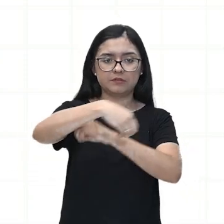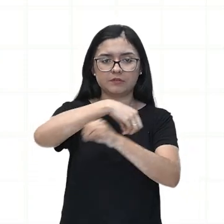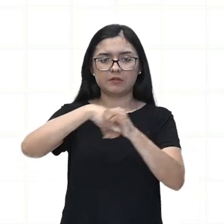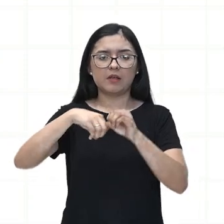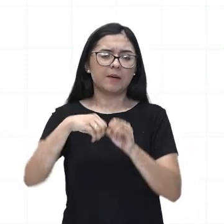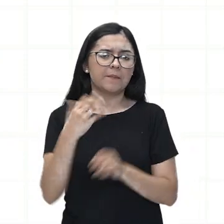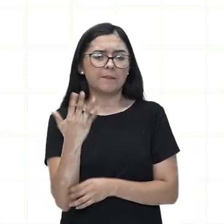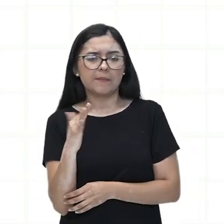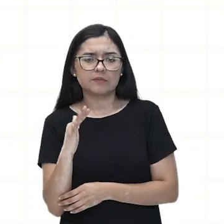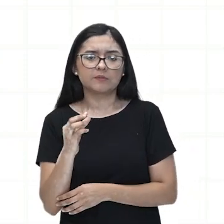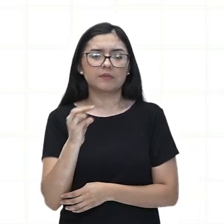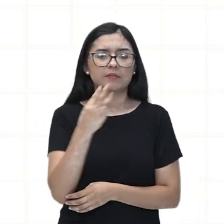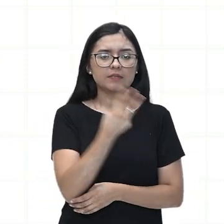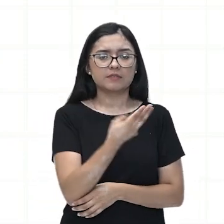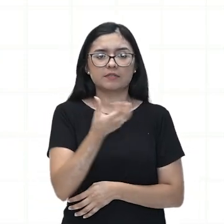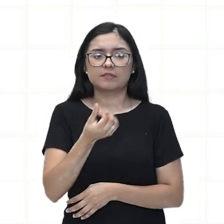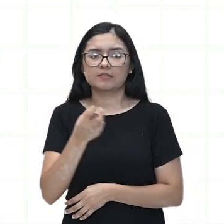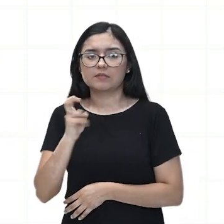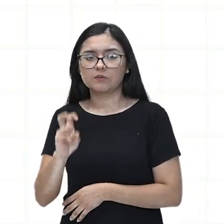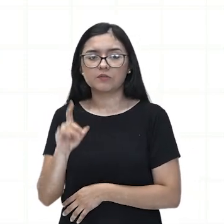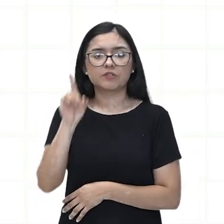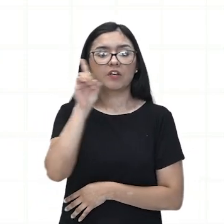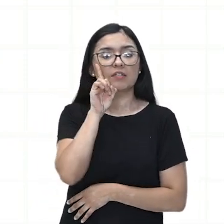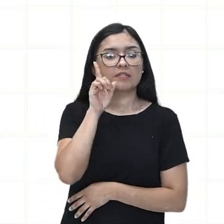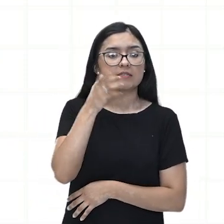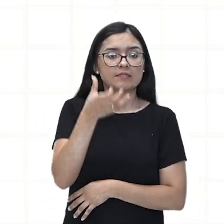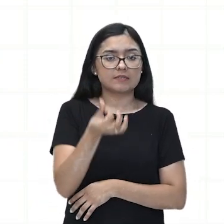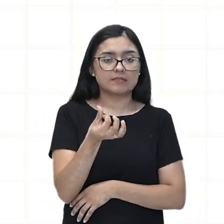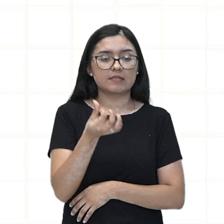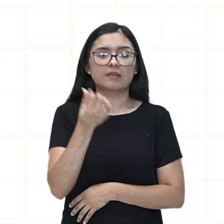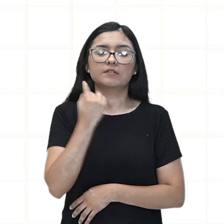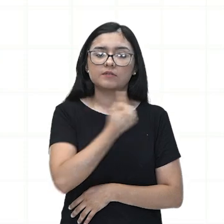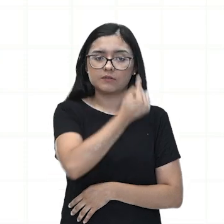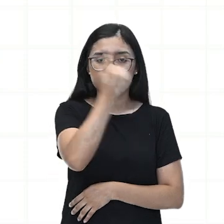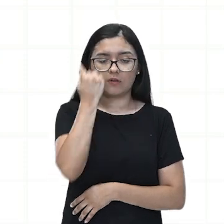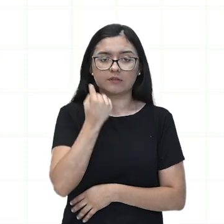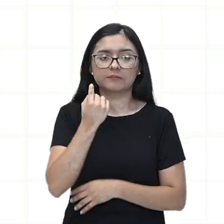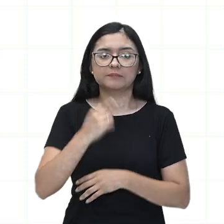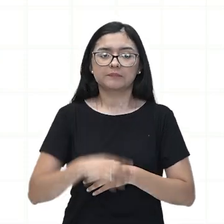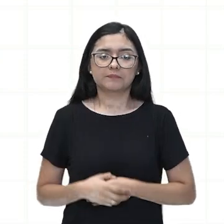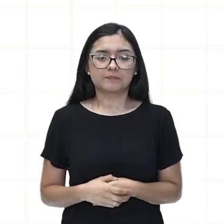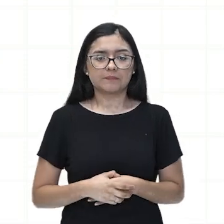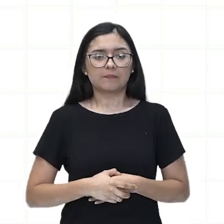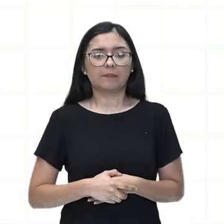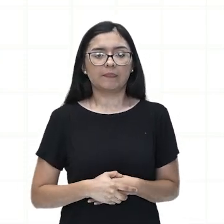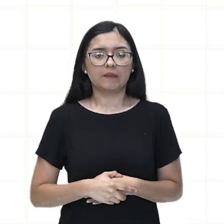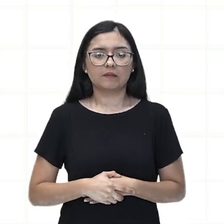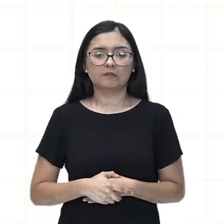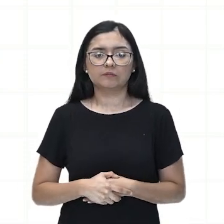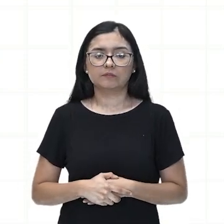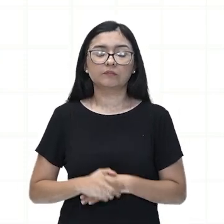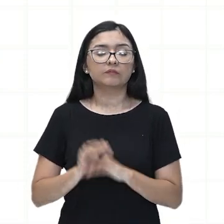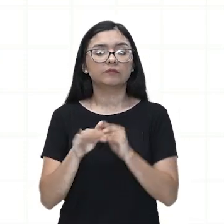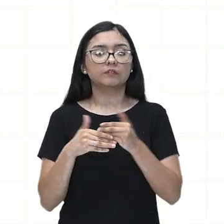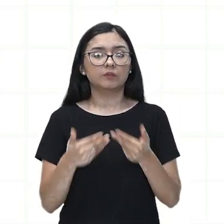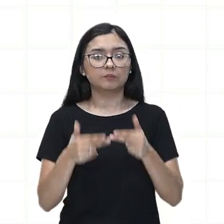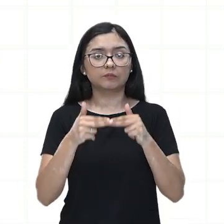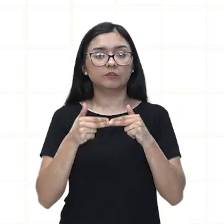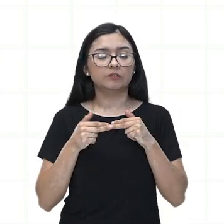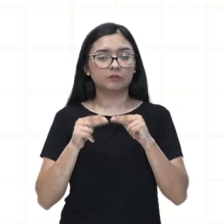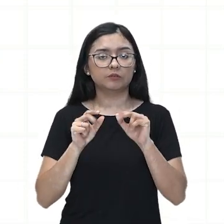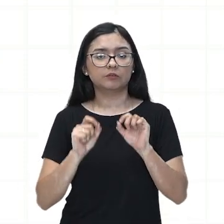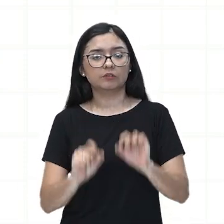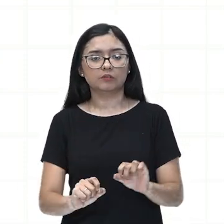de aproximadamente 365 dias e 6 horas. E por isso que